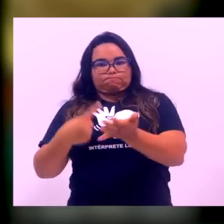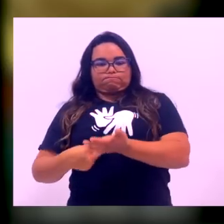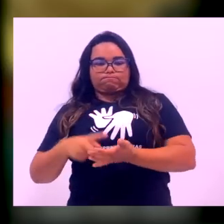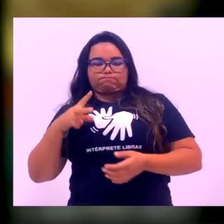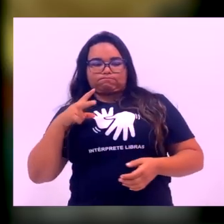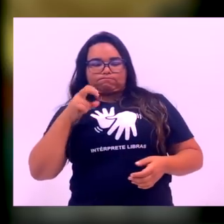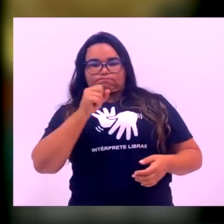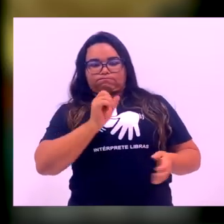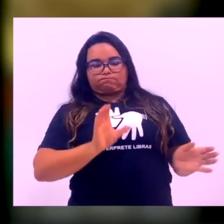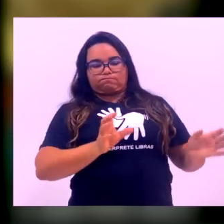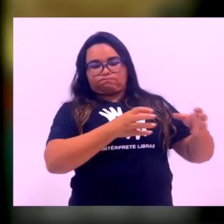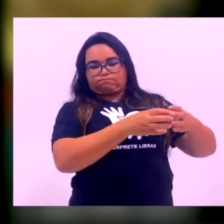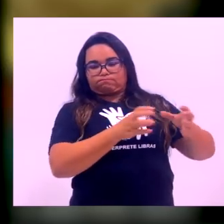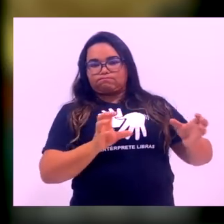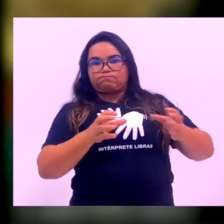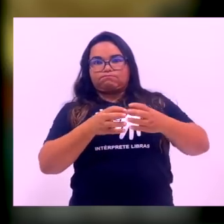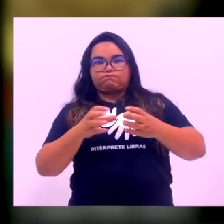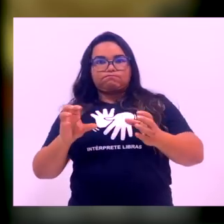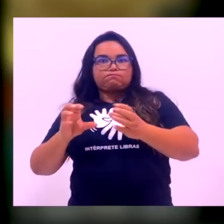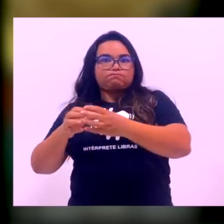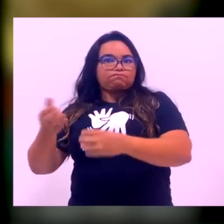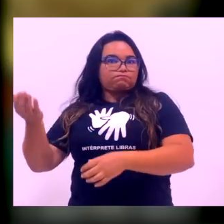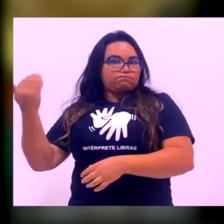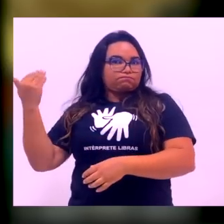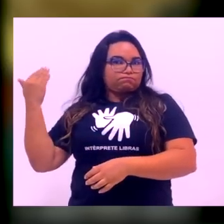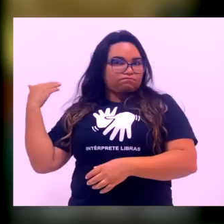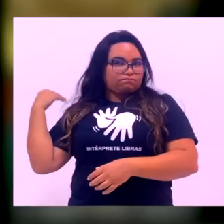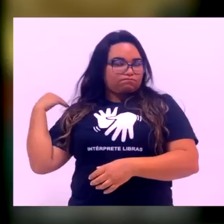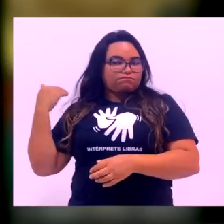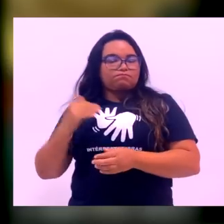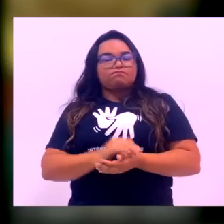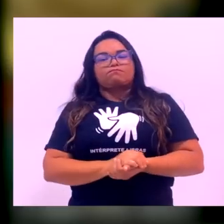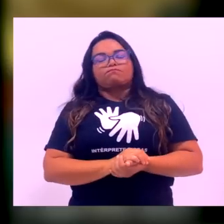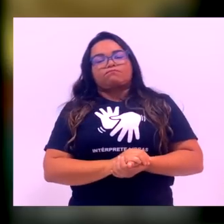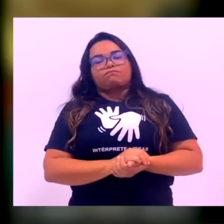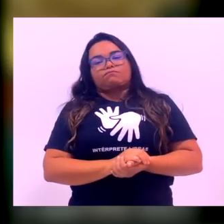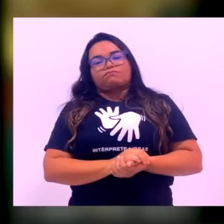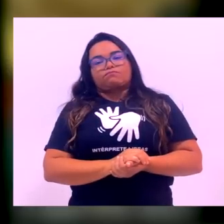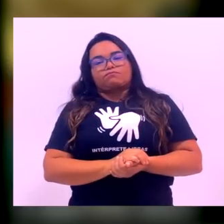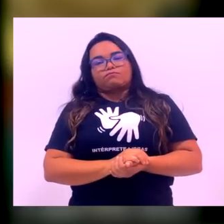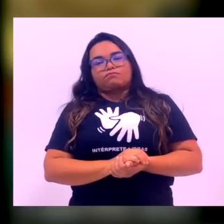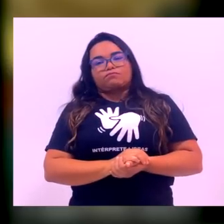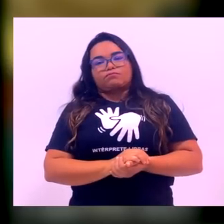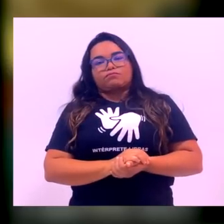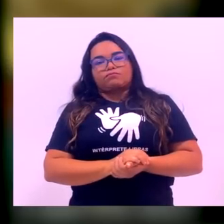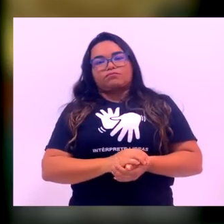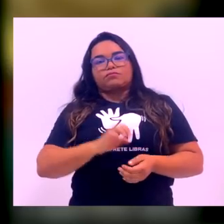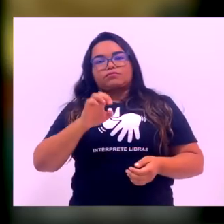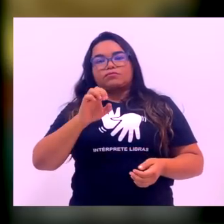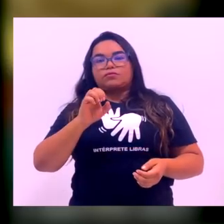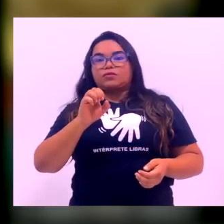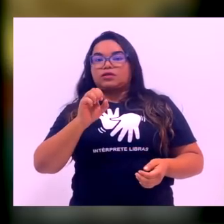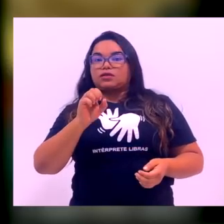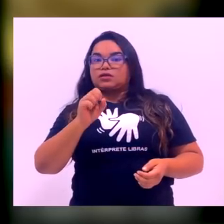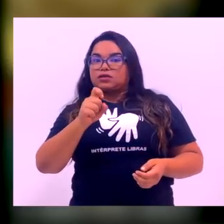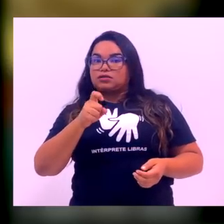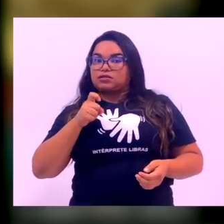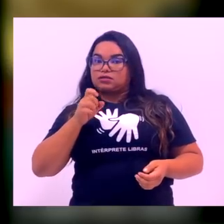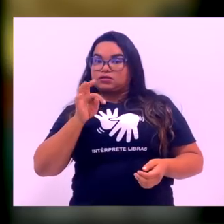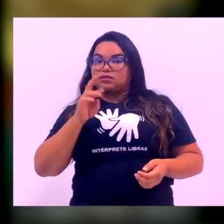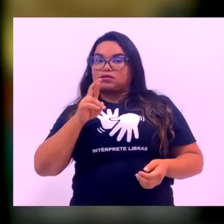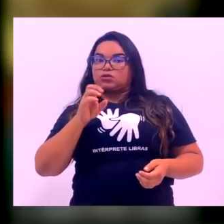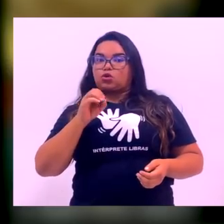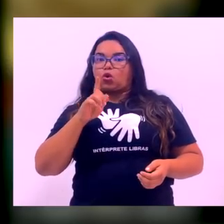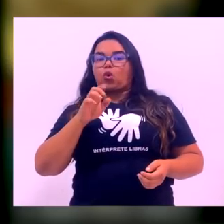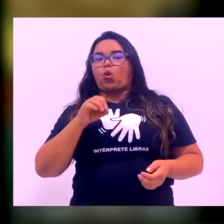aliança muito forte com eles há algum tempo. Os ostrogodos e os visigodos, eles tinham uma religião um